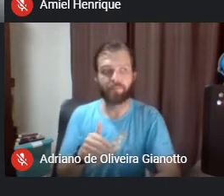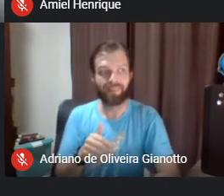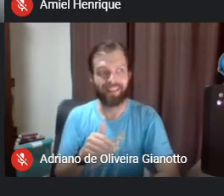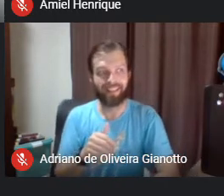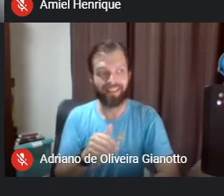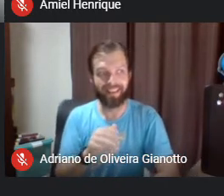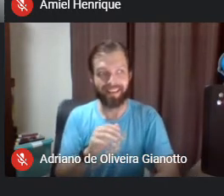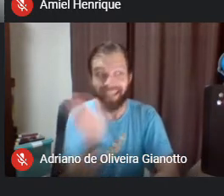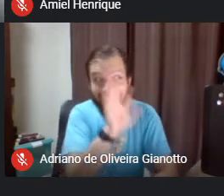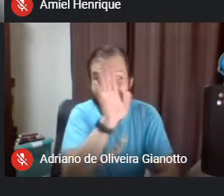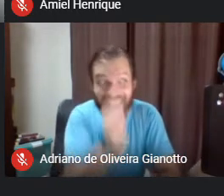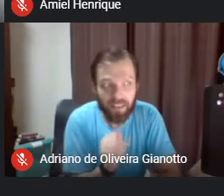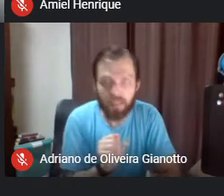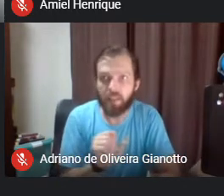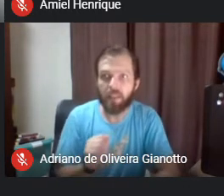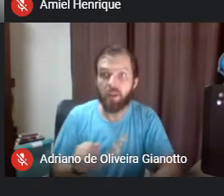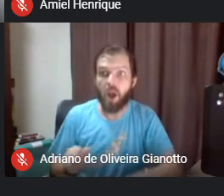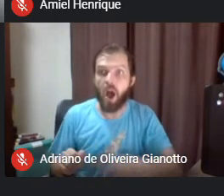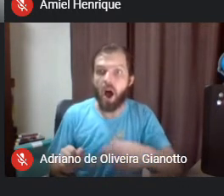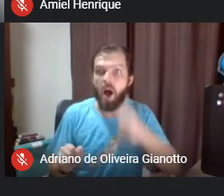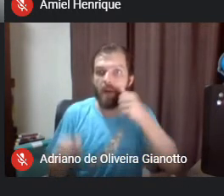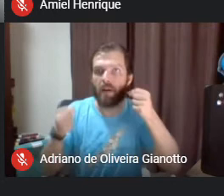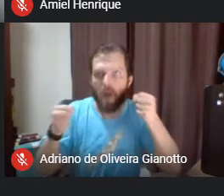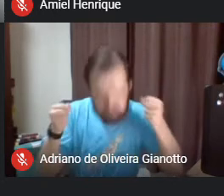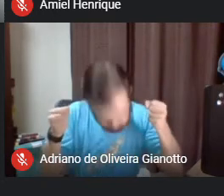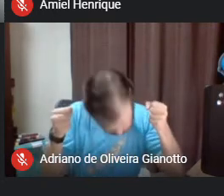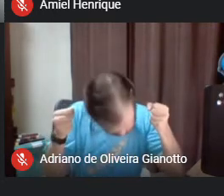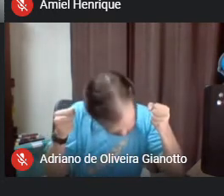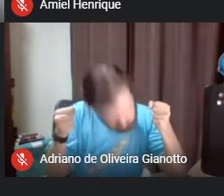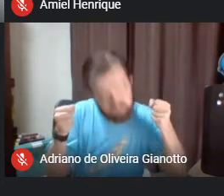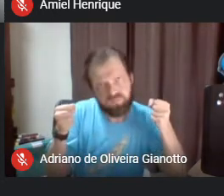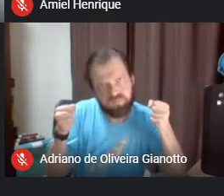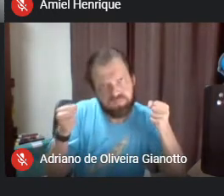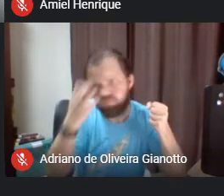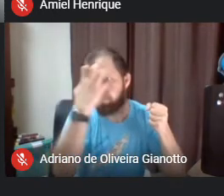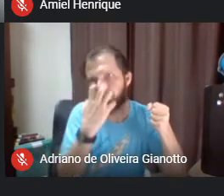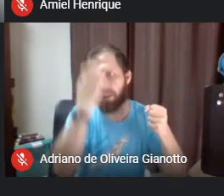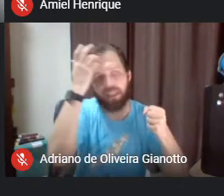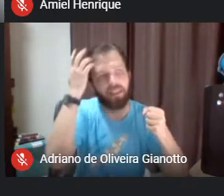Ok, muito obrigado. E